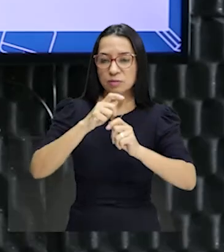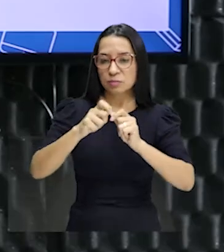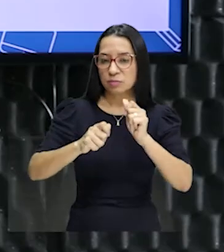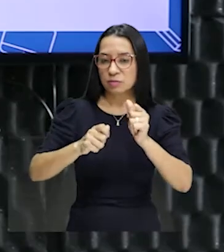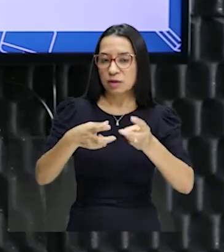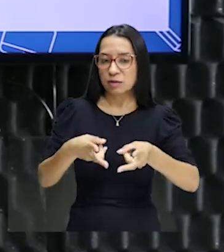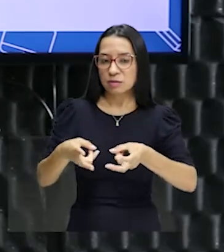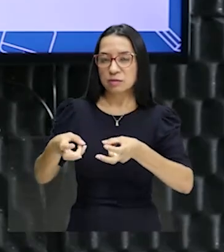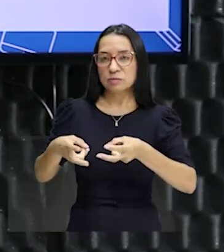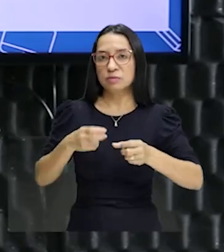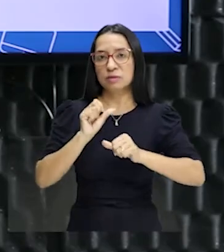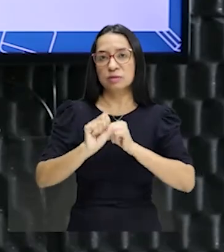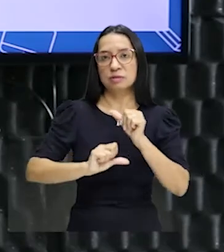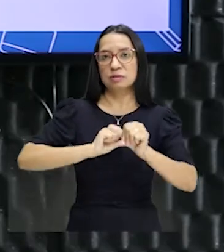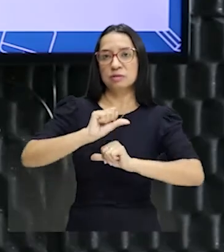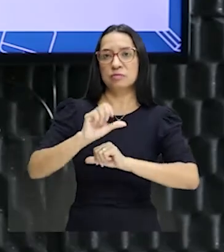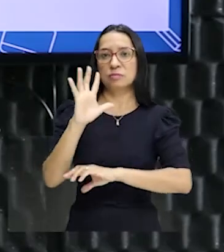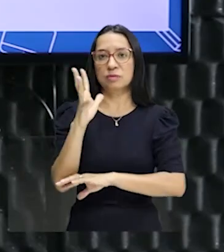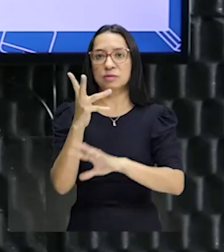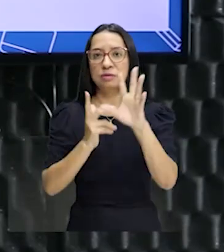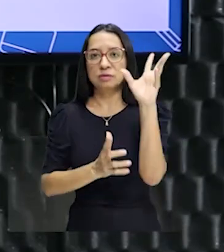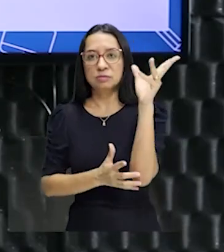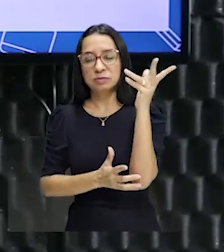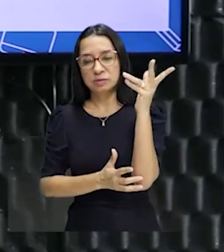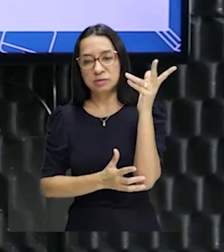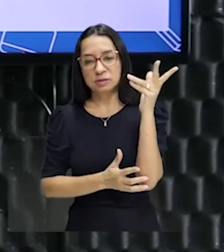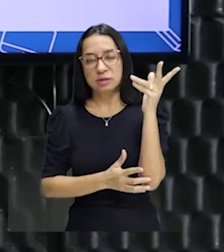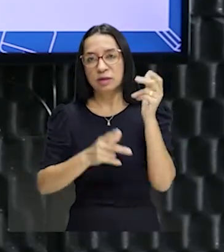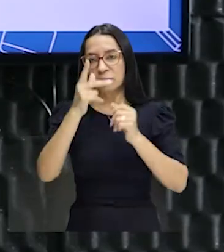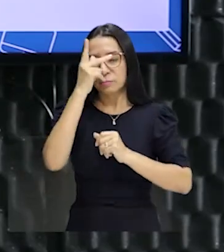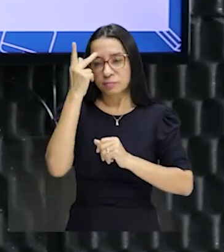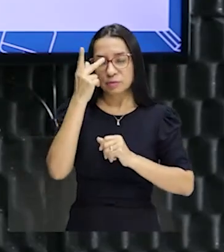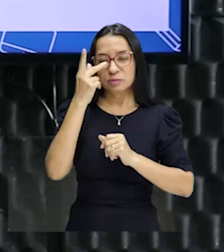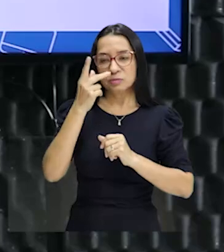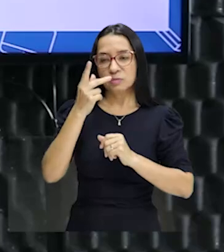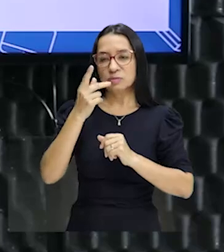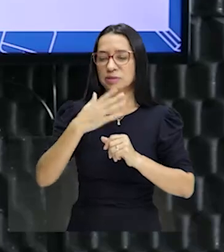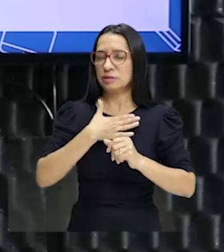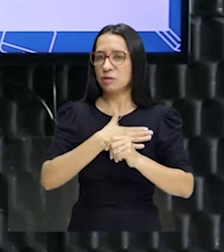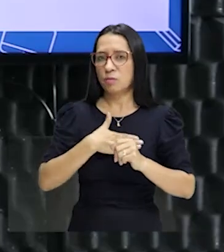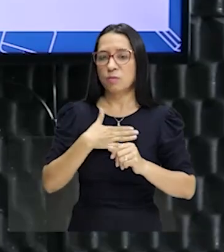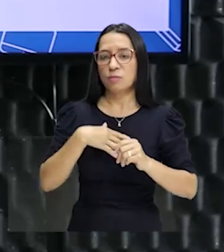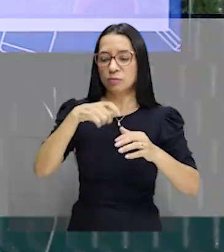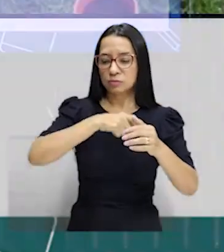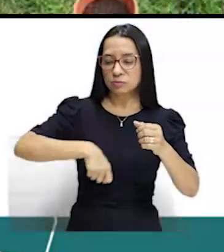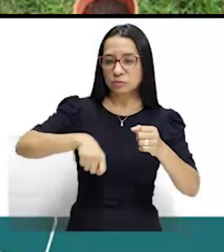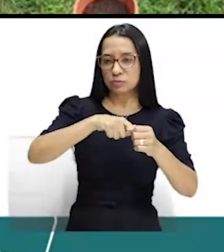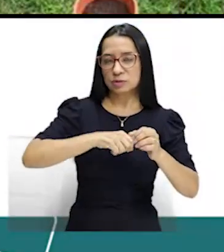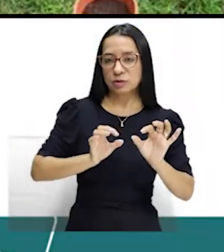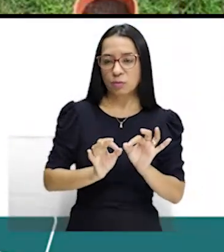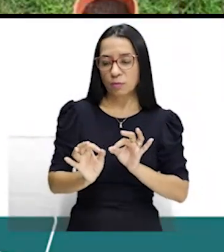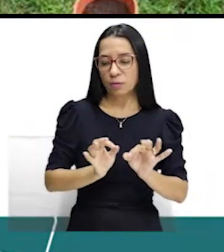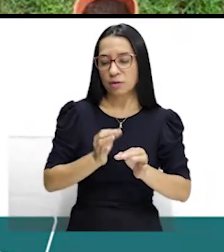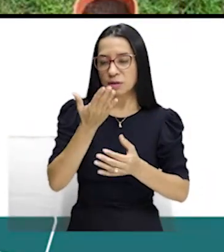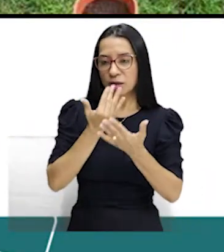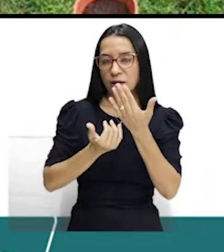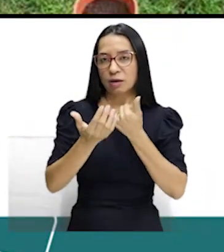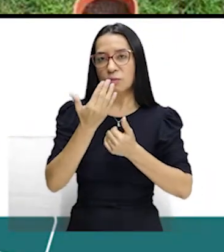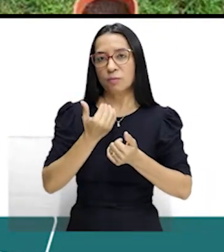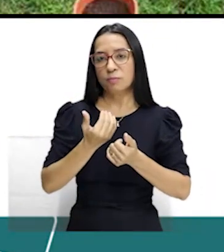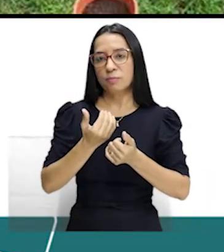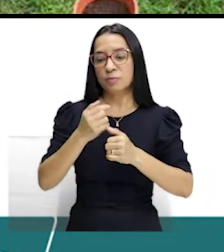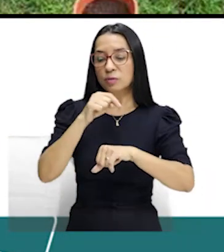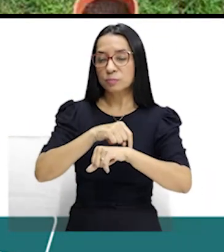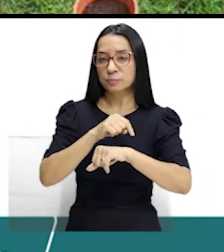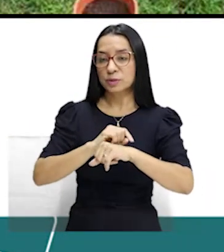e transformar a natureza. As pessoas que foram para a cozinha aí preparar alimentos nesse período aí que nós vivemos aí de